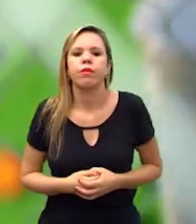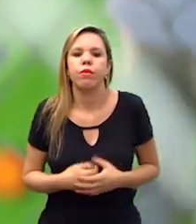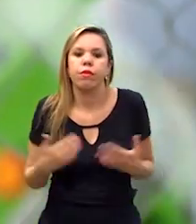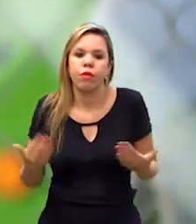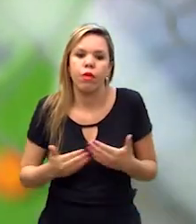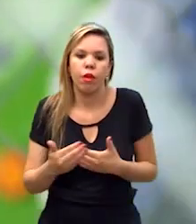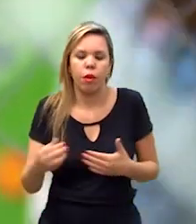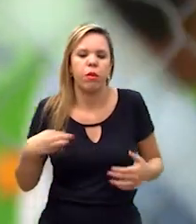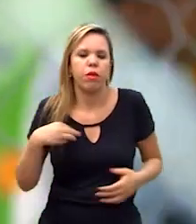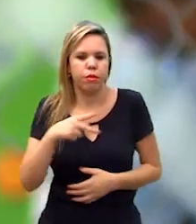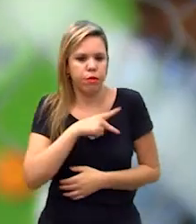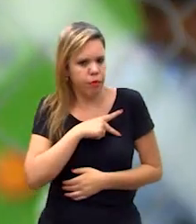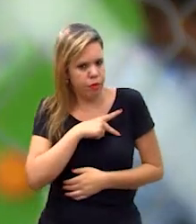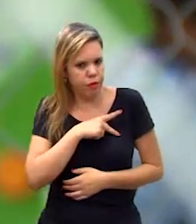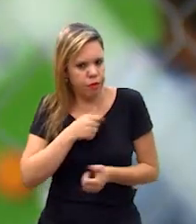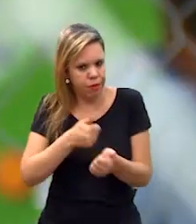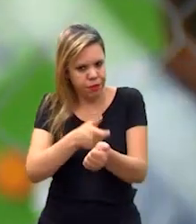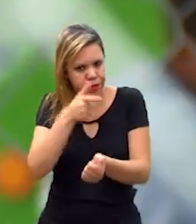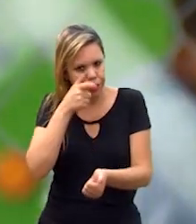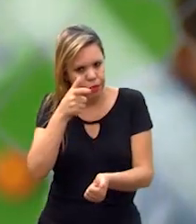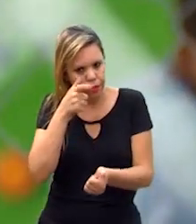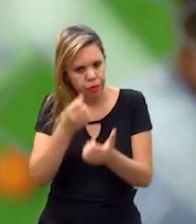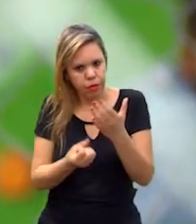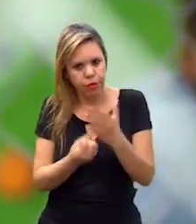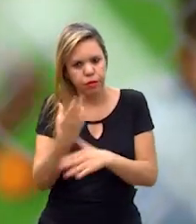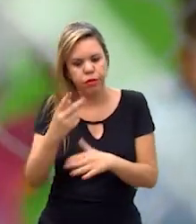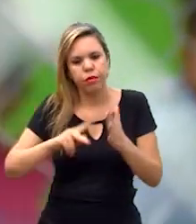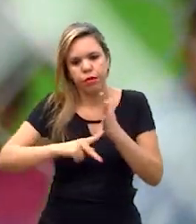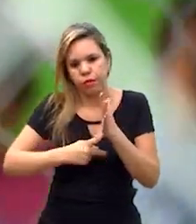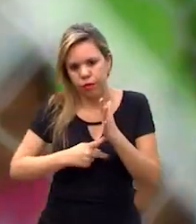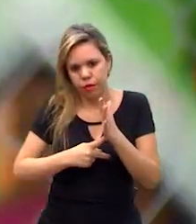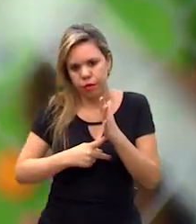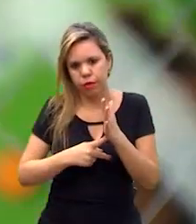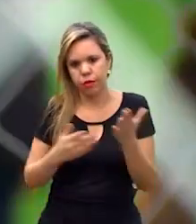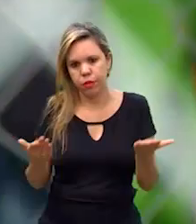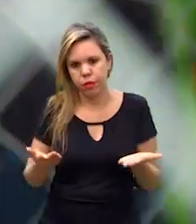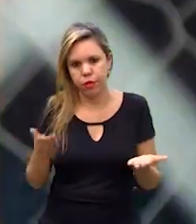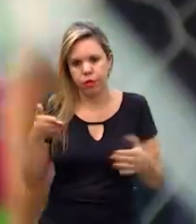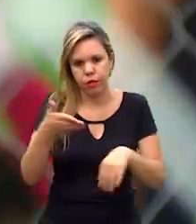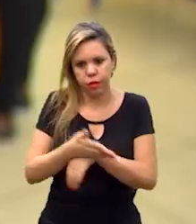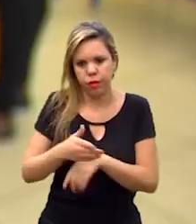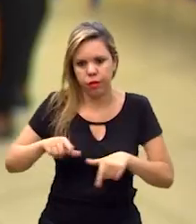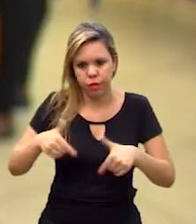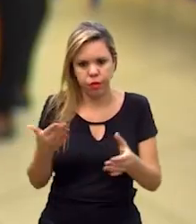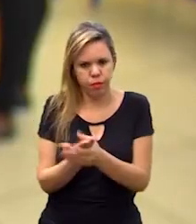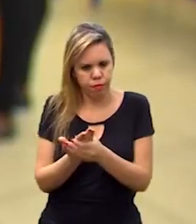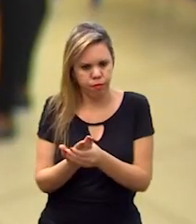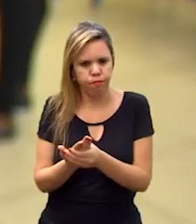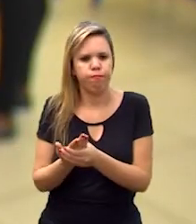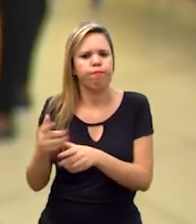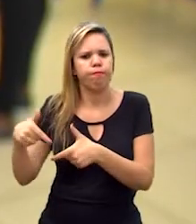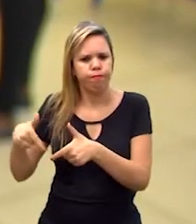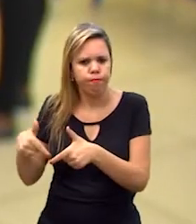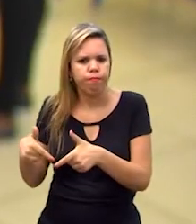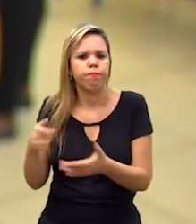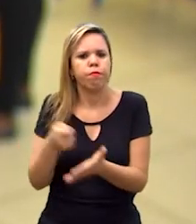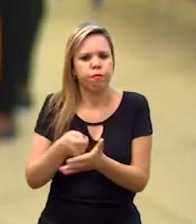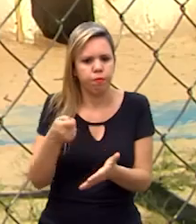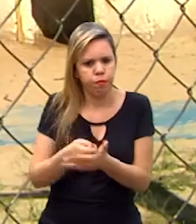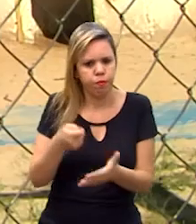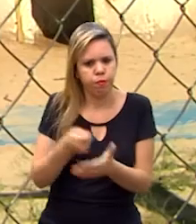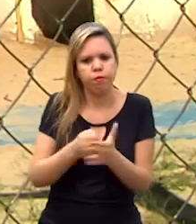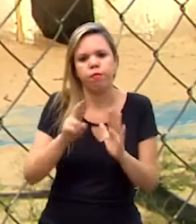isso. Desde então, o Ministério Público acompanha o caso e o sindicato, dessa vez, entrou com uma ação trabalhista